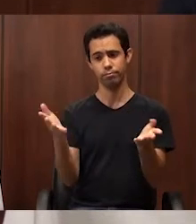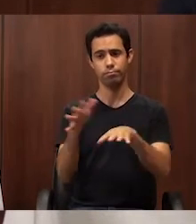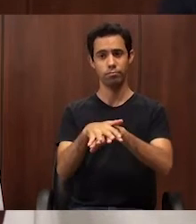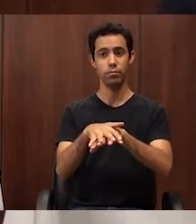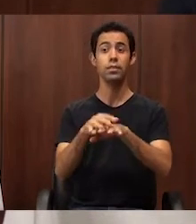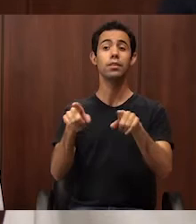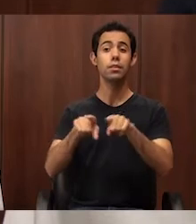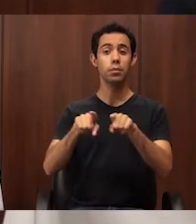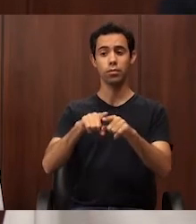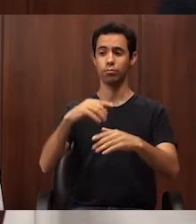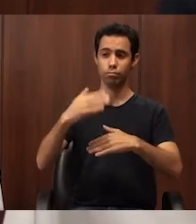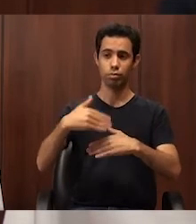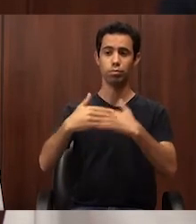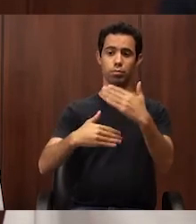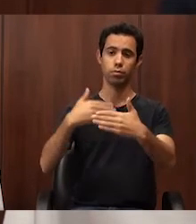geração.